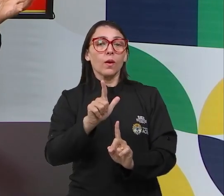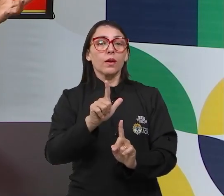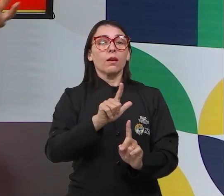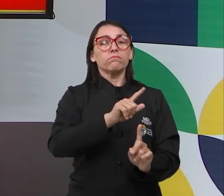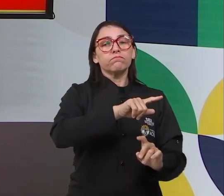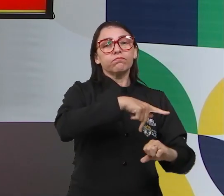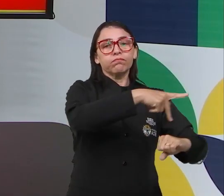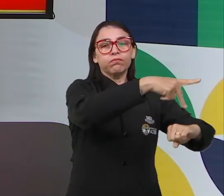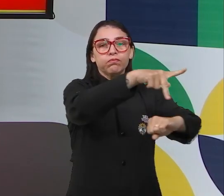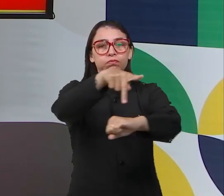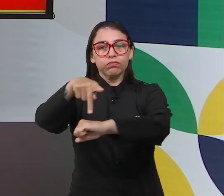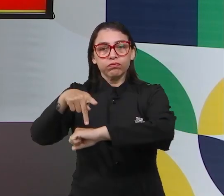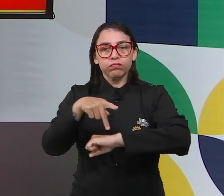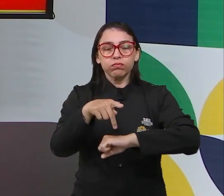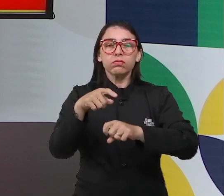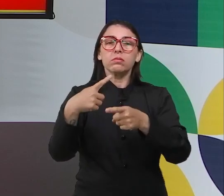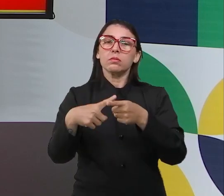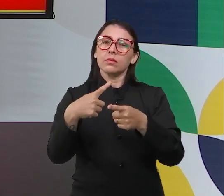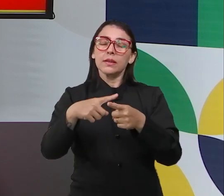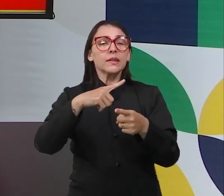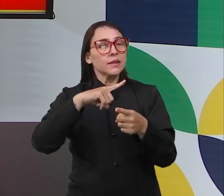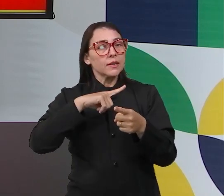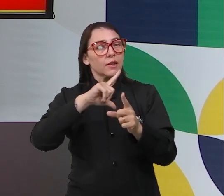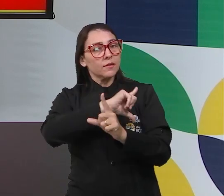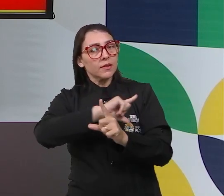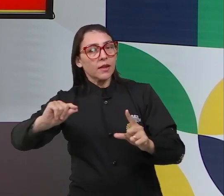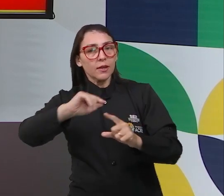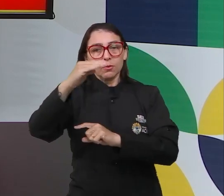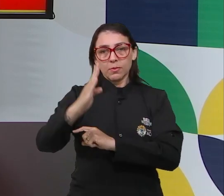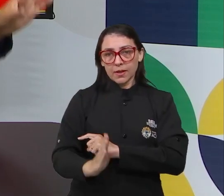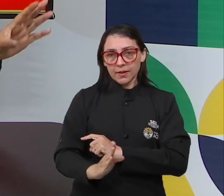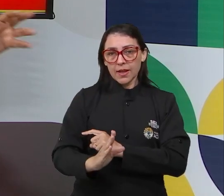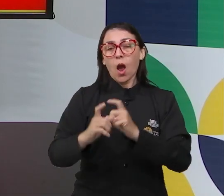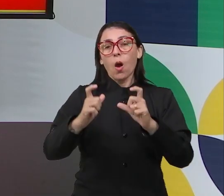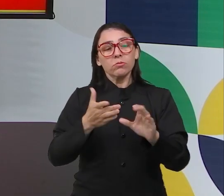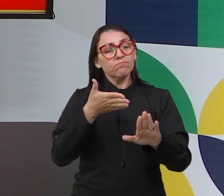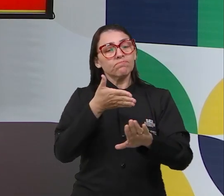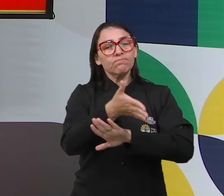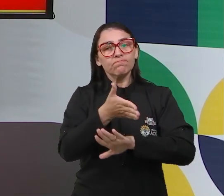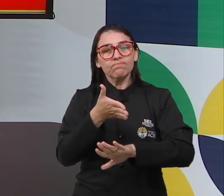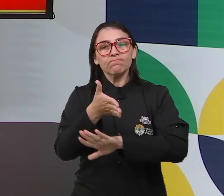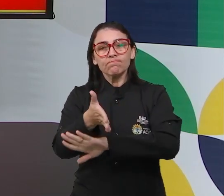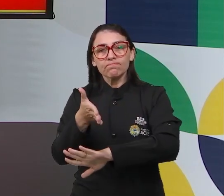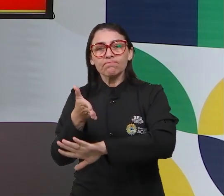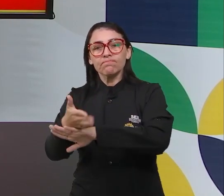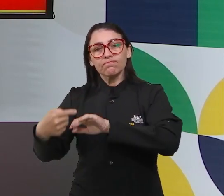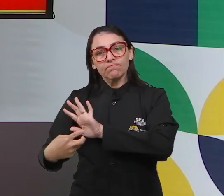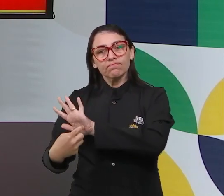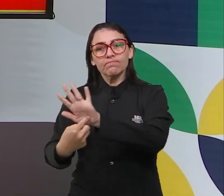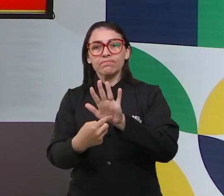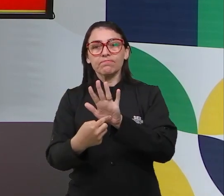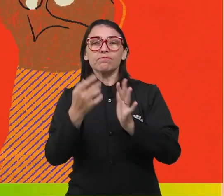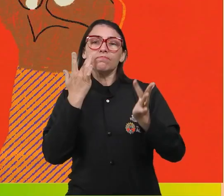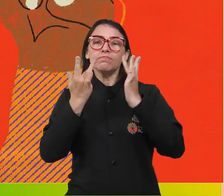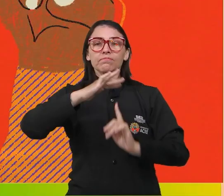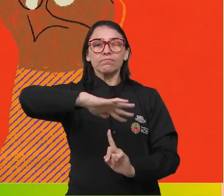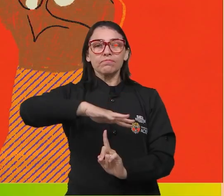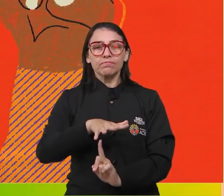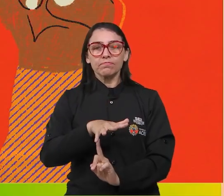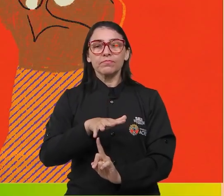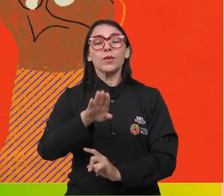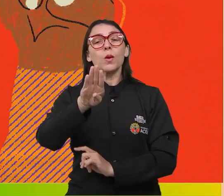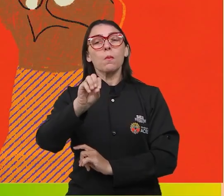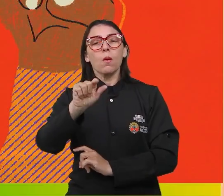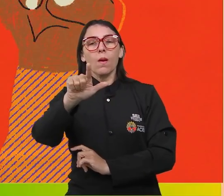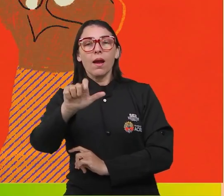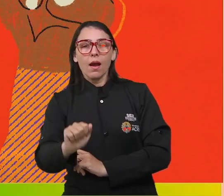vários outros países por conta que ele teve que sair do Brasil. Então, para onde ele ia, ele levava o teatro do oprimido.